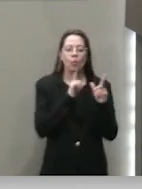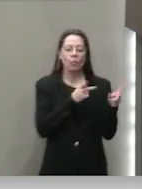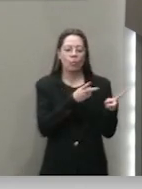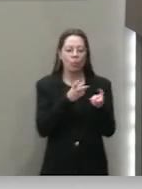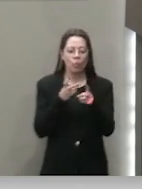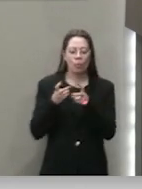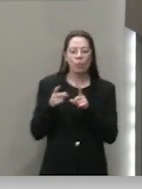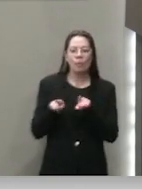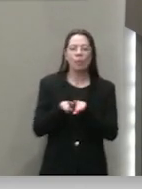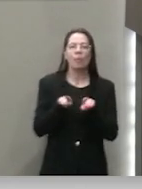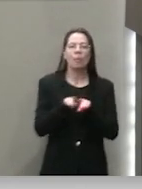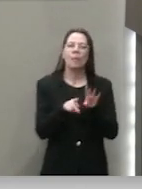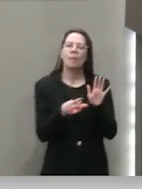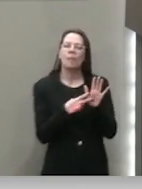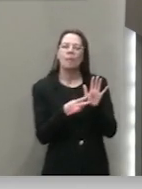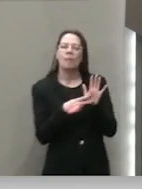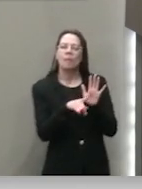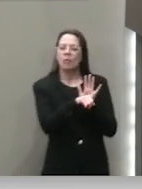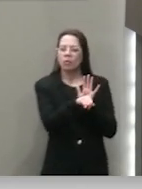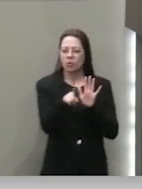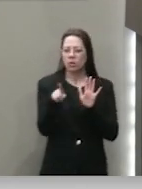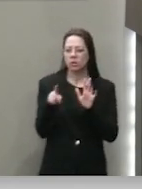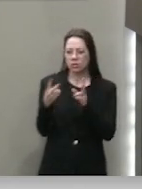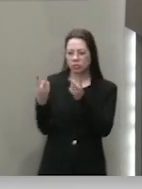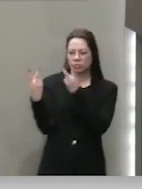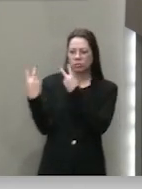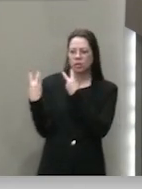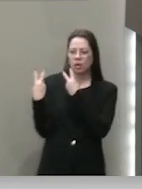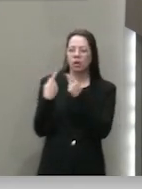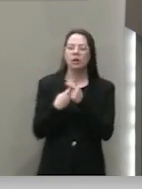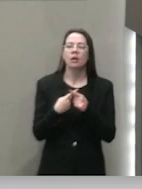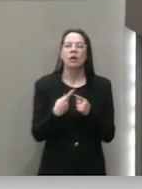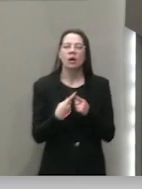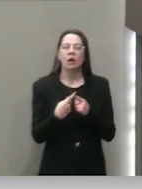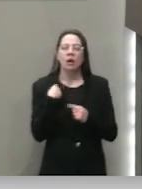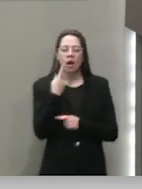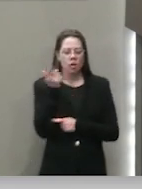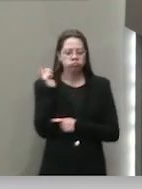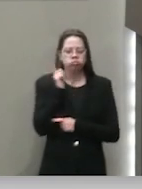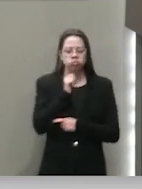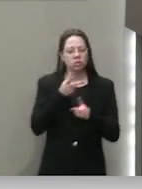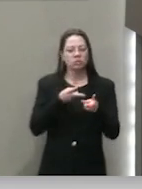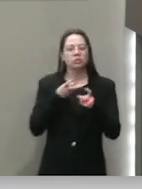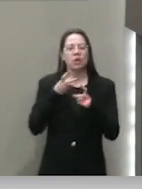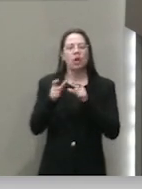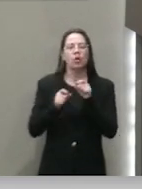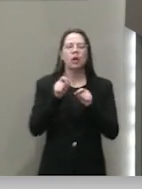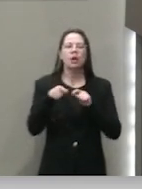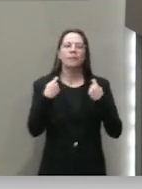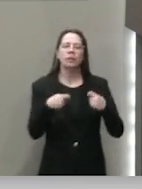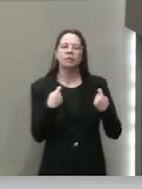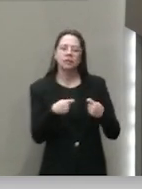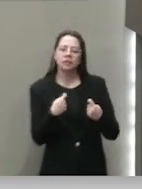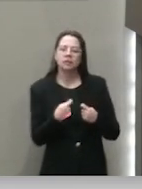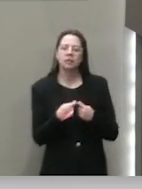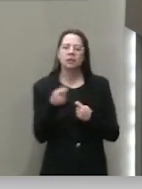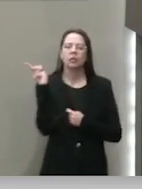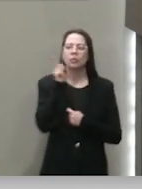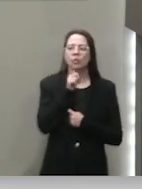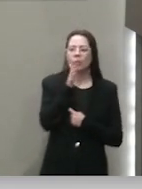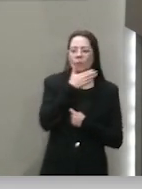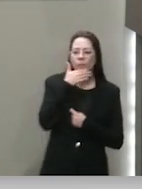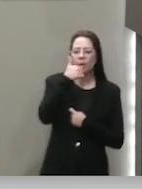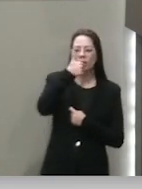e aqui peço a atenção dos senhores e senhoras, porque a gente consegue identificar o que a gente precisa para melhorar